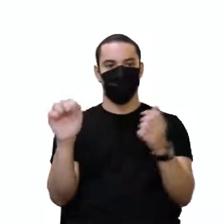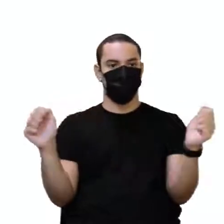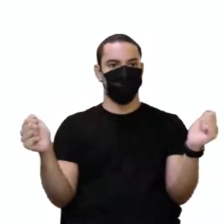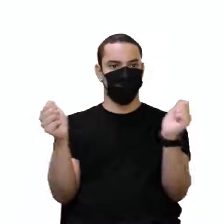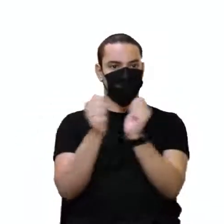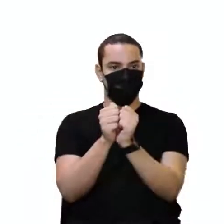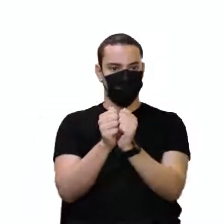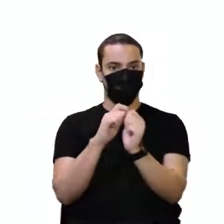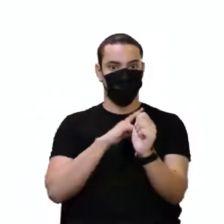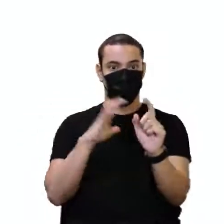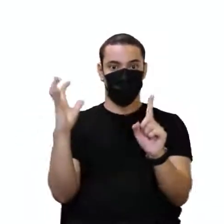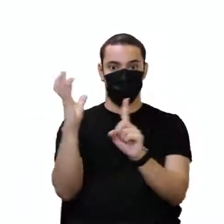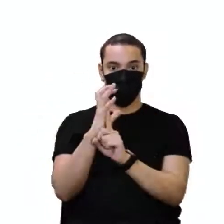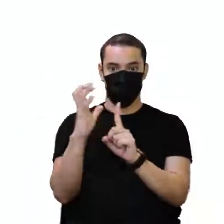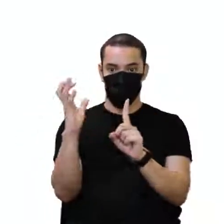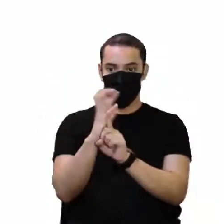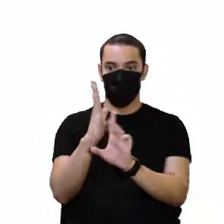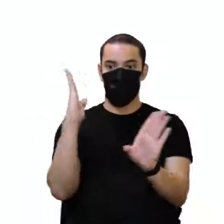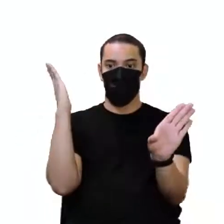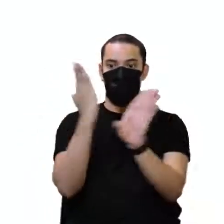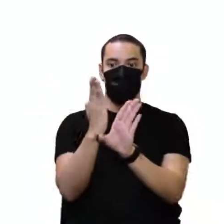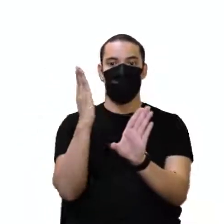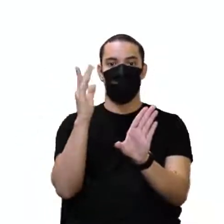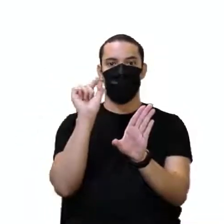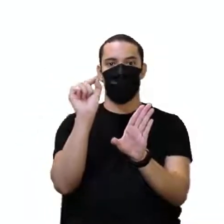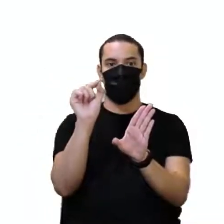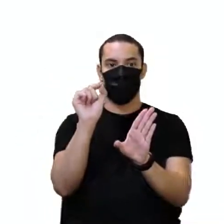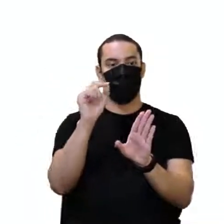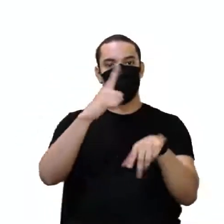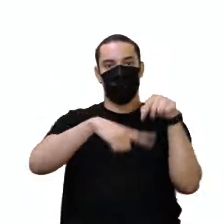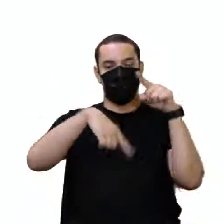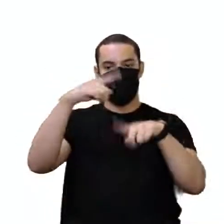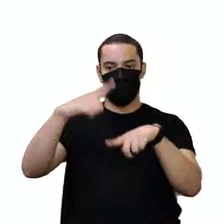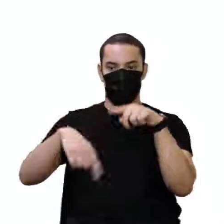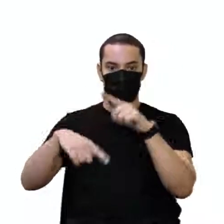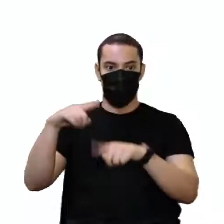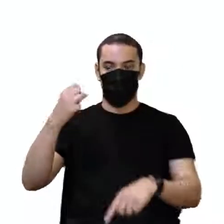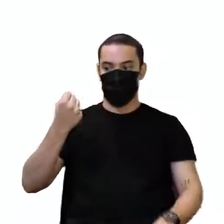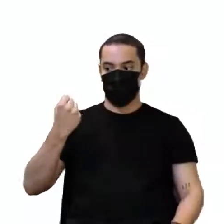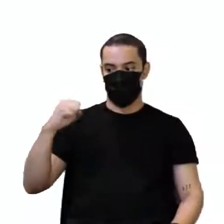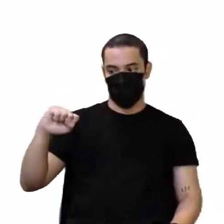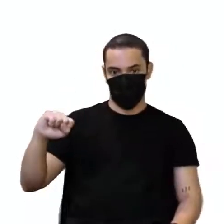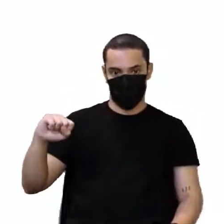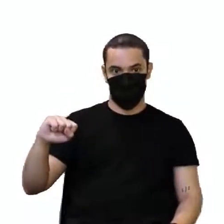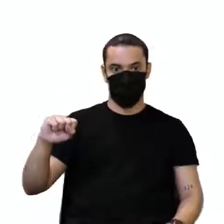sendo influenciada por elementos de defesa,